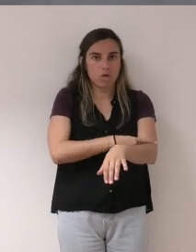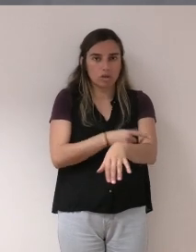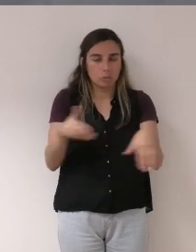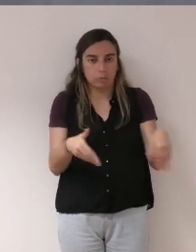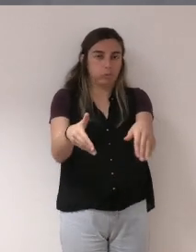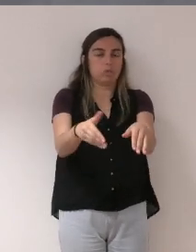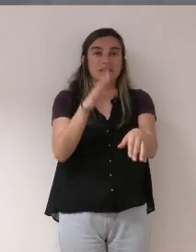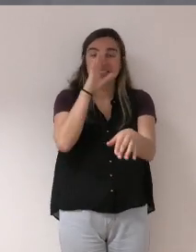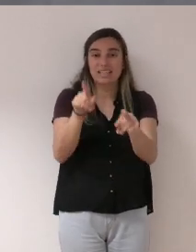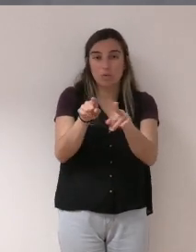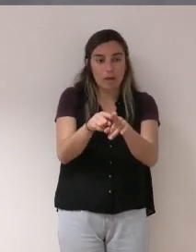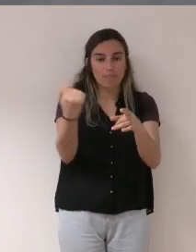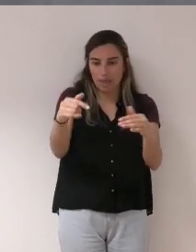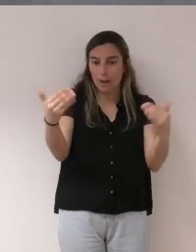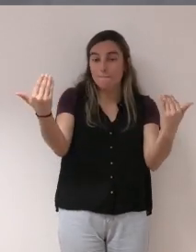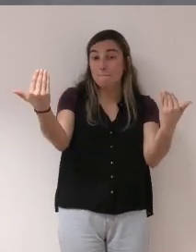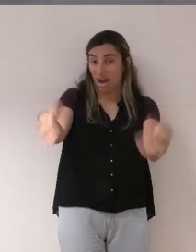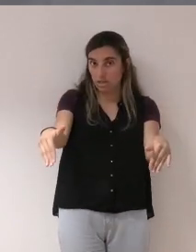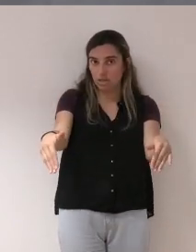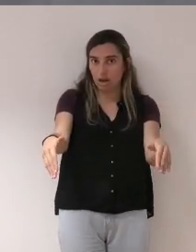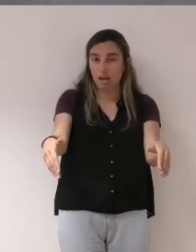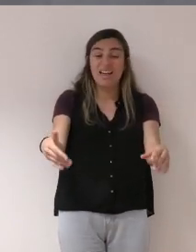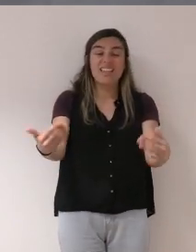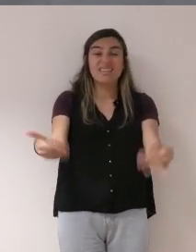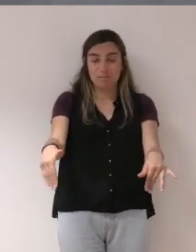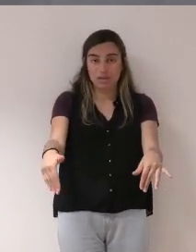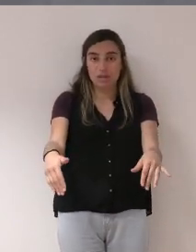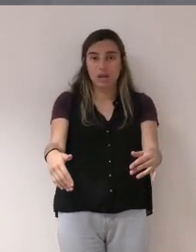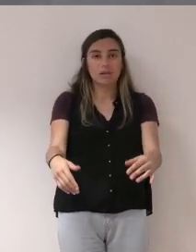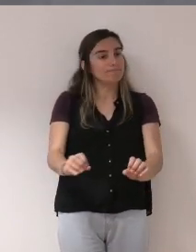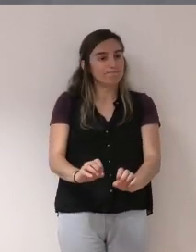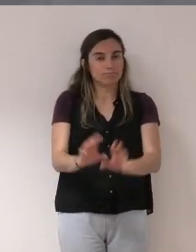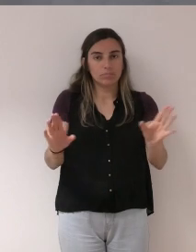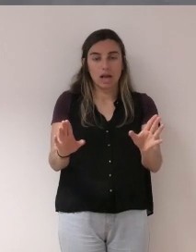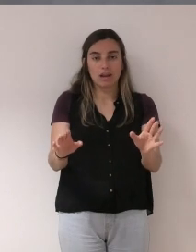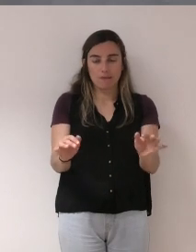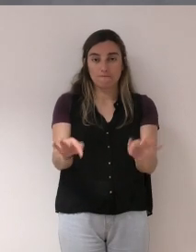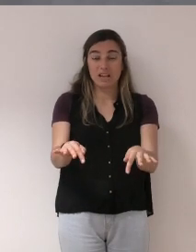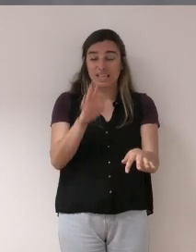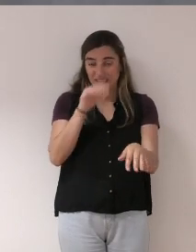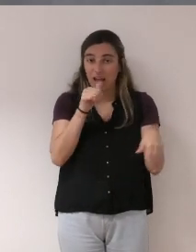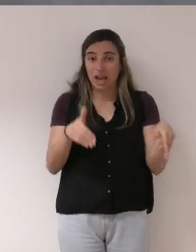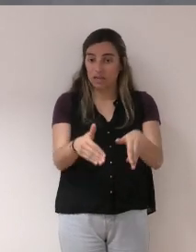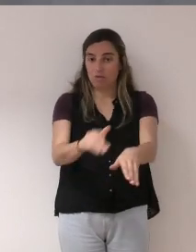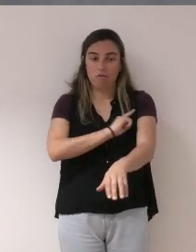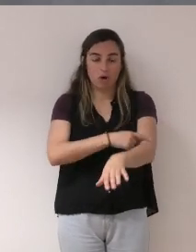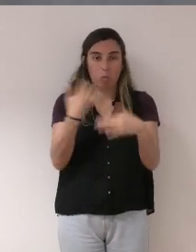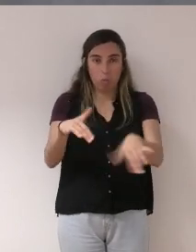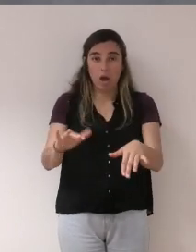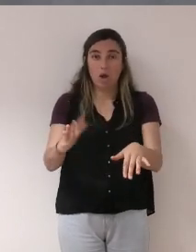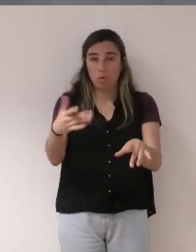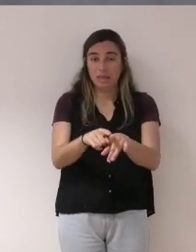quando está balizado por margens claras e definidas. Um rio, por muito intenso que seja, quando chega a